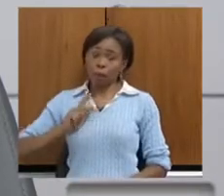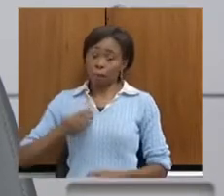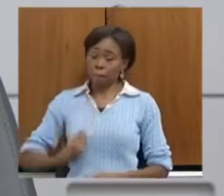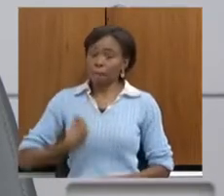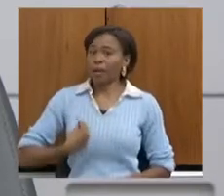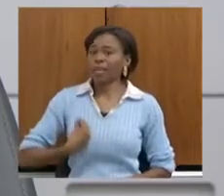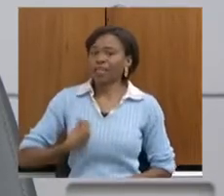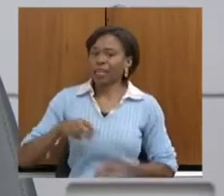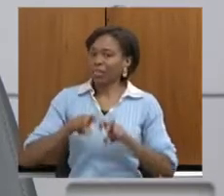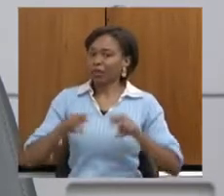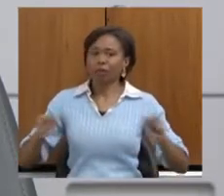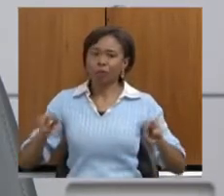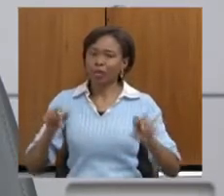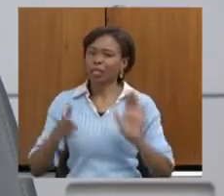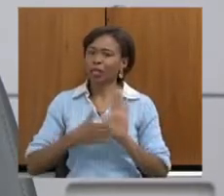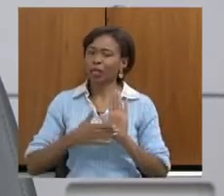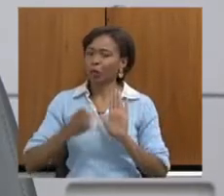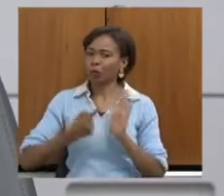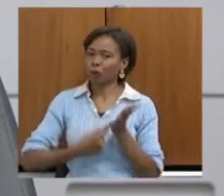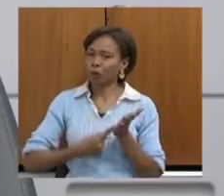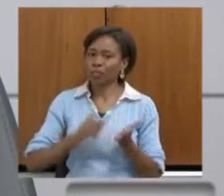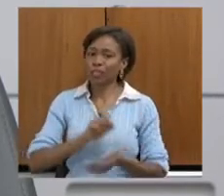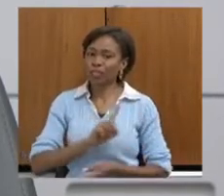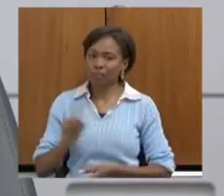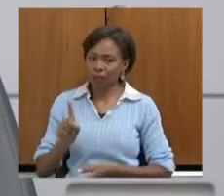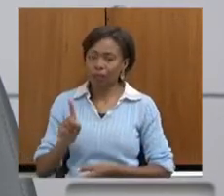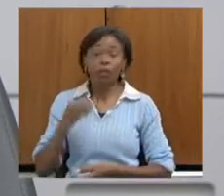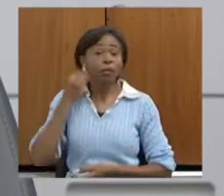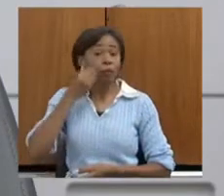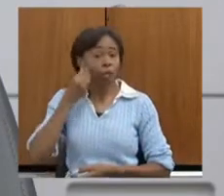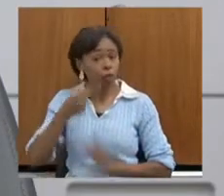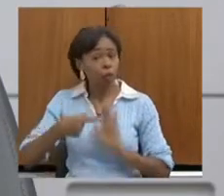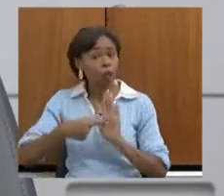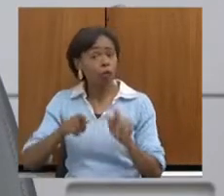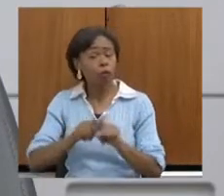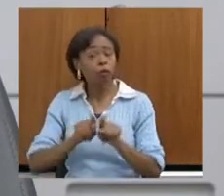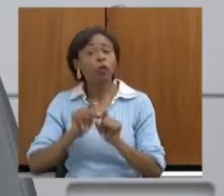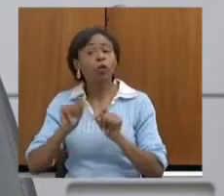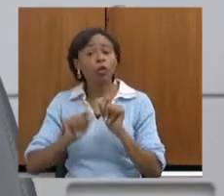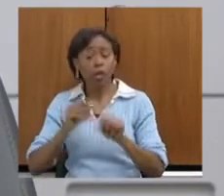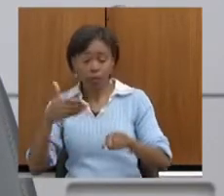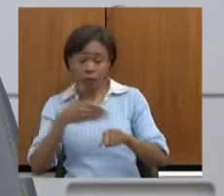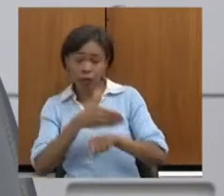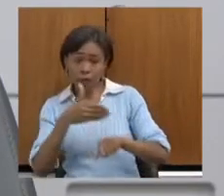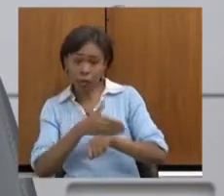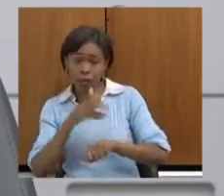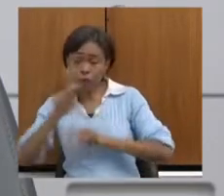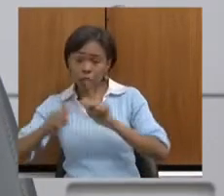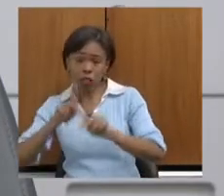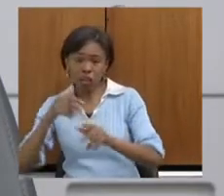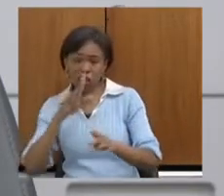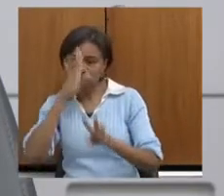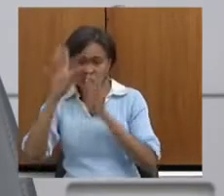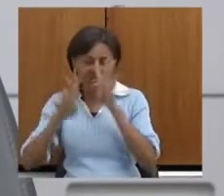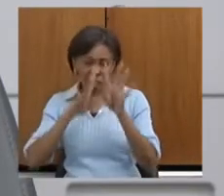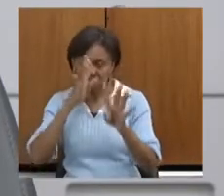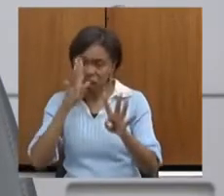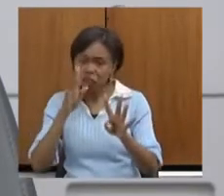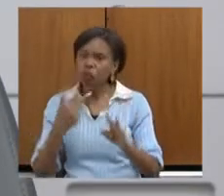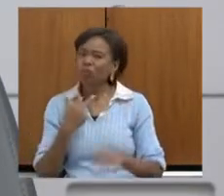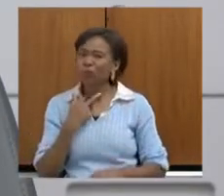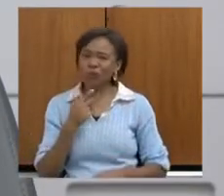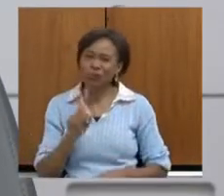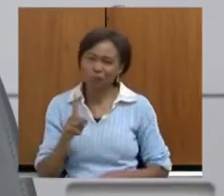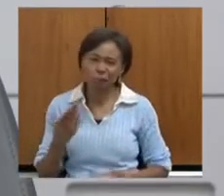a experiência por outro lado demonstrou que não se poderia construir um espaço de participação social de qualquer jeito para